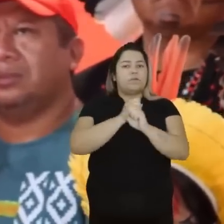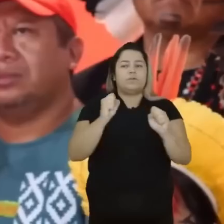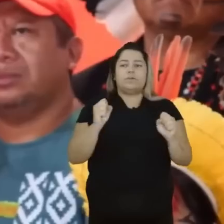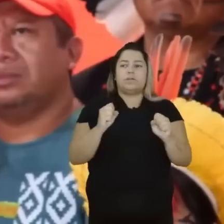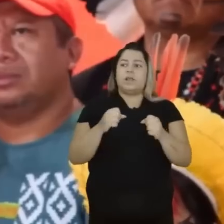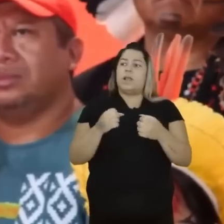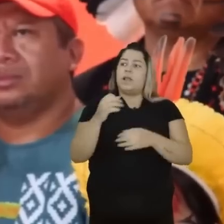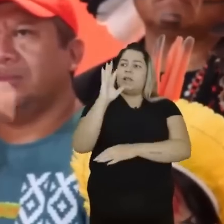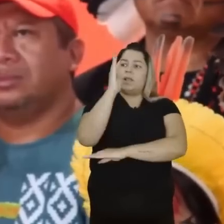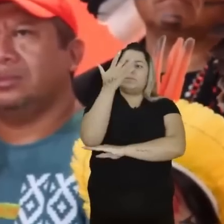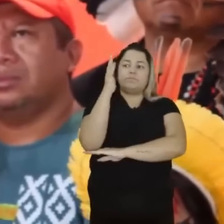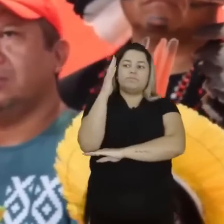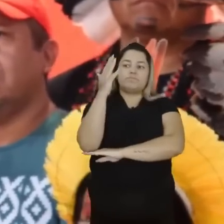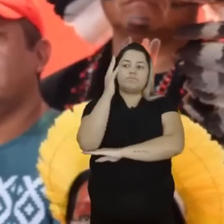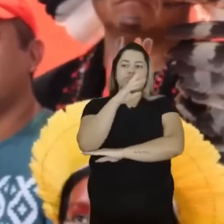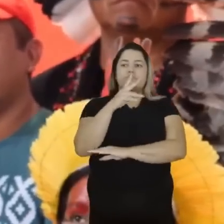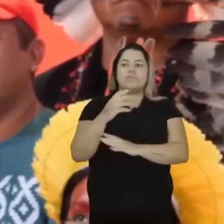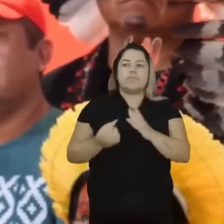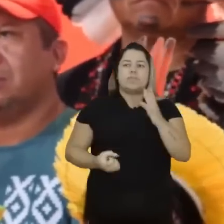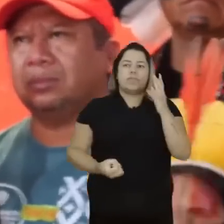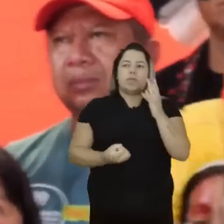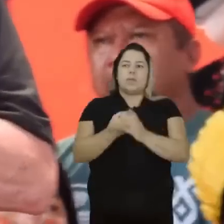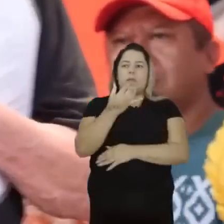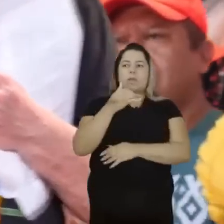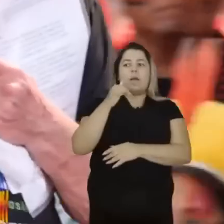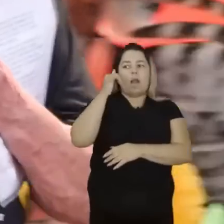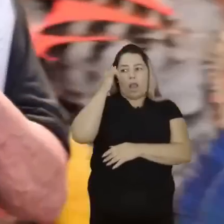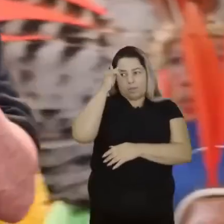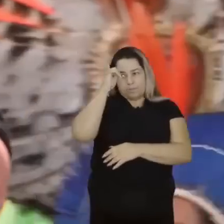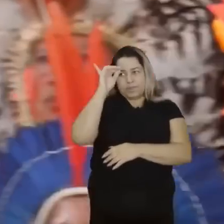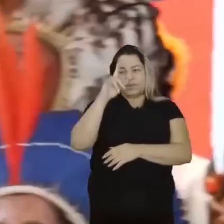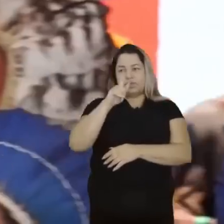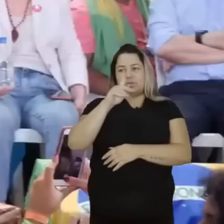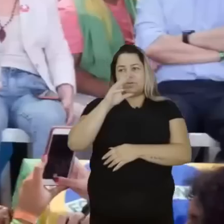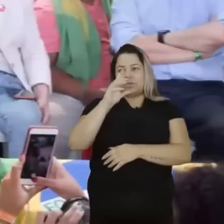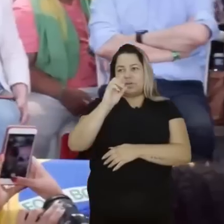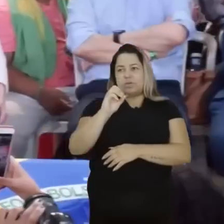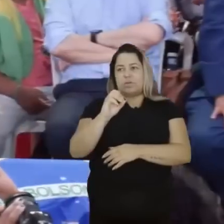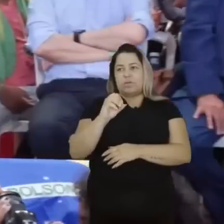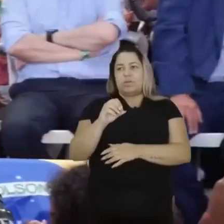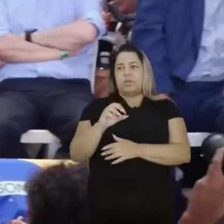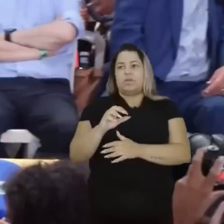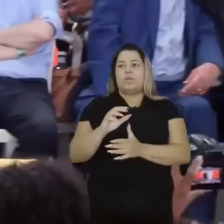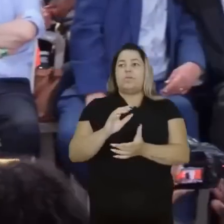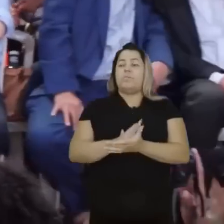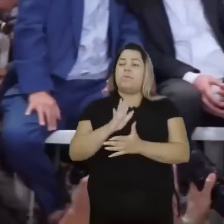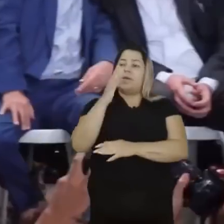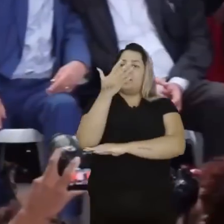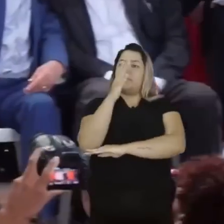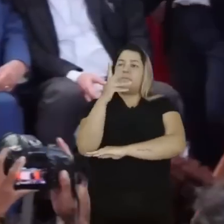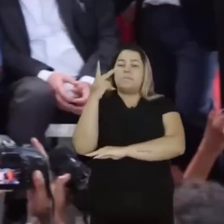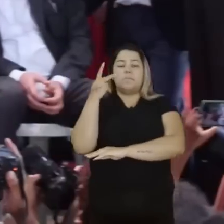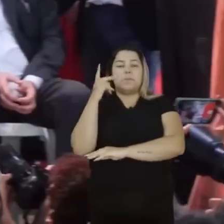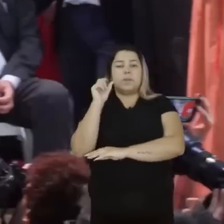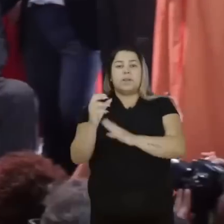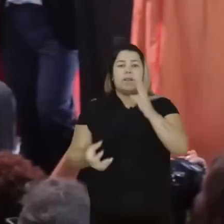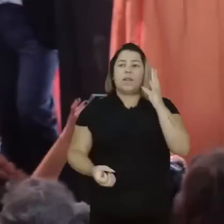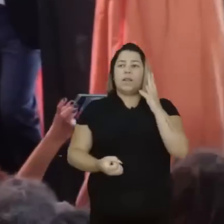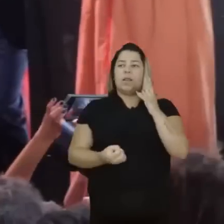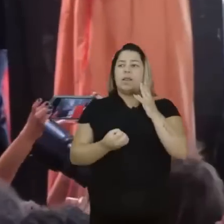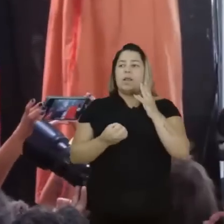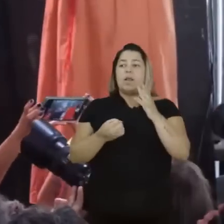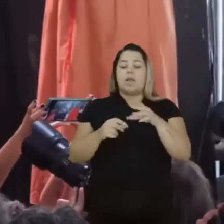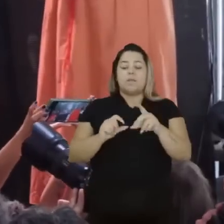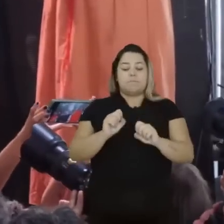uma árvore para criar uma cabeça de gado, ou cortar uma árvore na Amazônia para criar, para